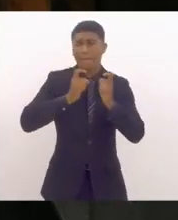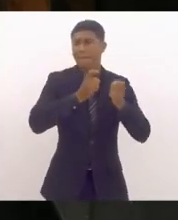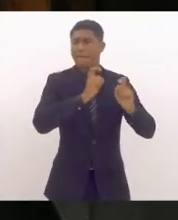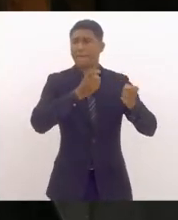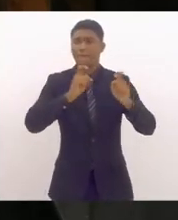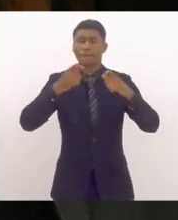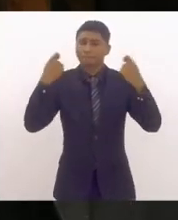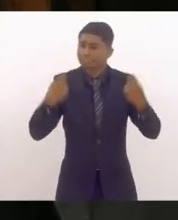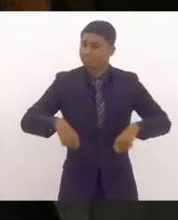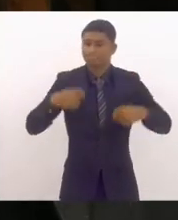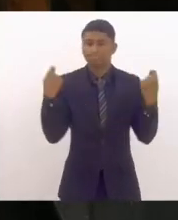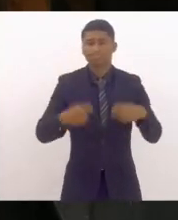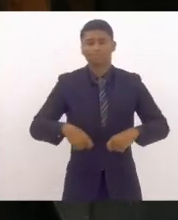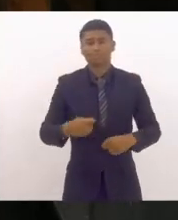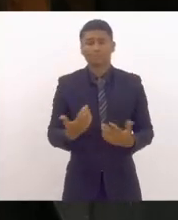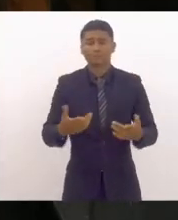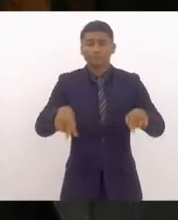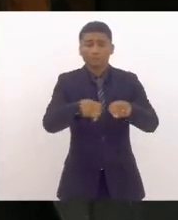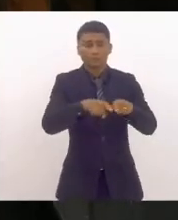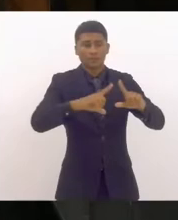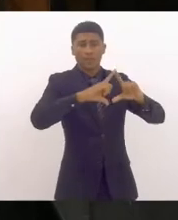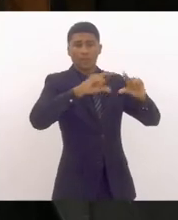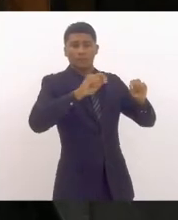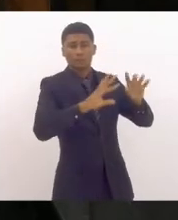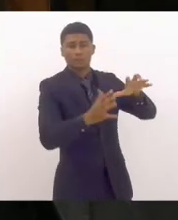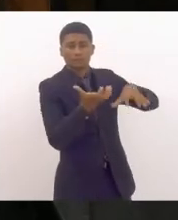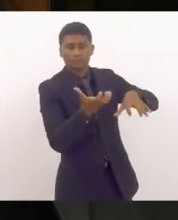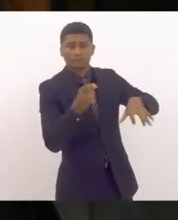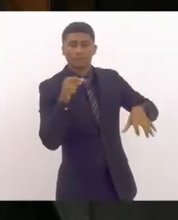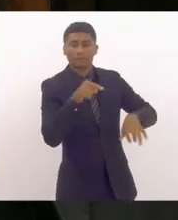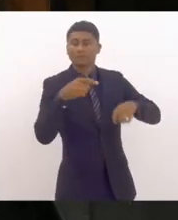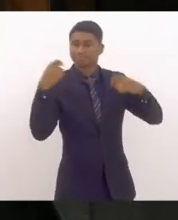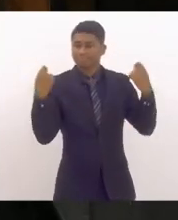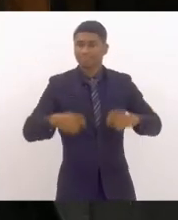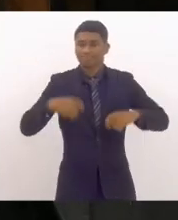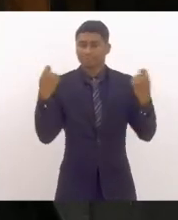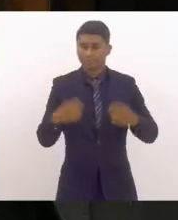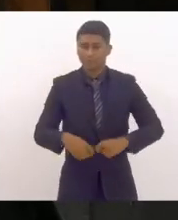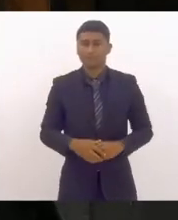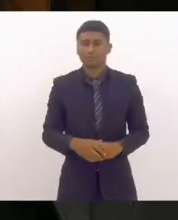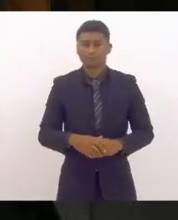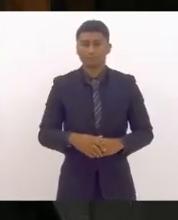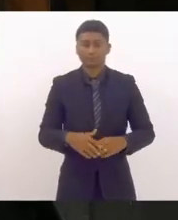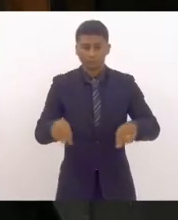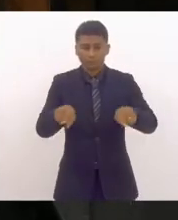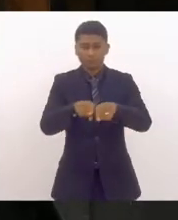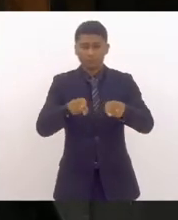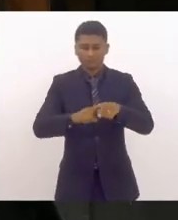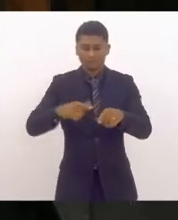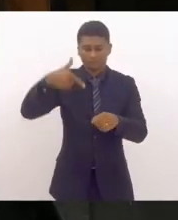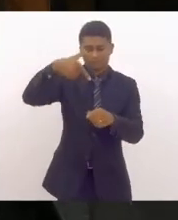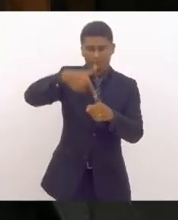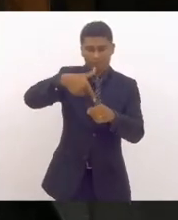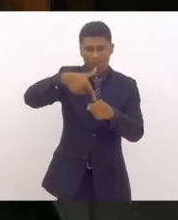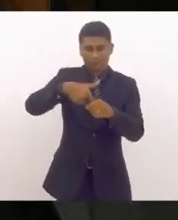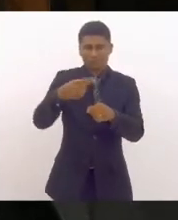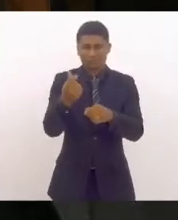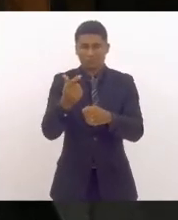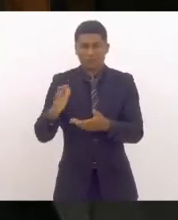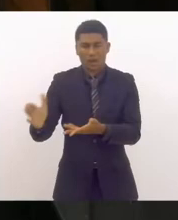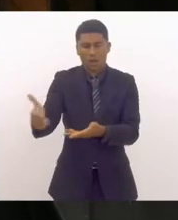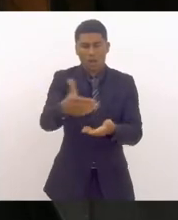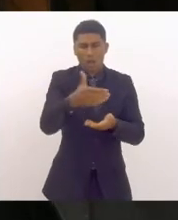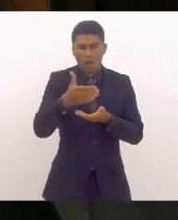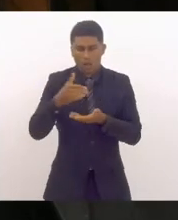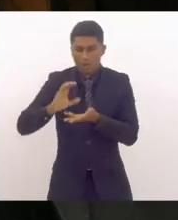rediscutir gravemente no Congresso Nacional mas ainda para o redesenho da distribuição dos olhos discutir a questão